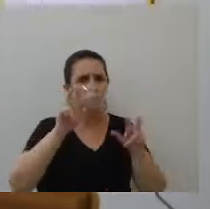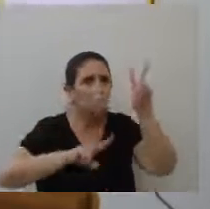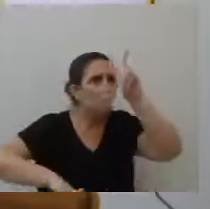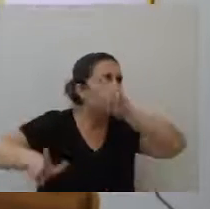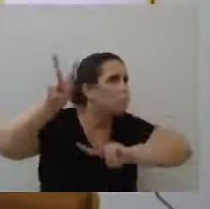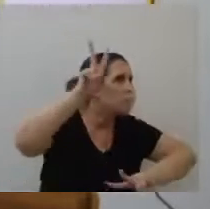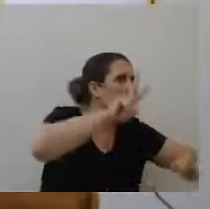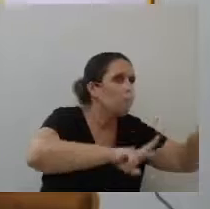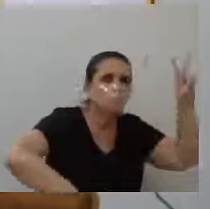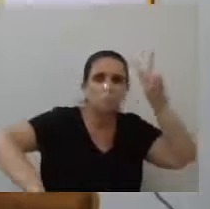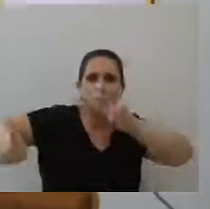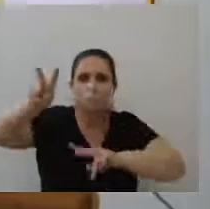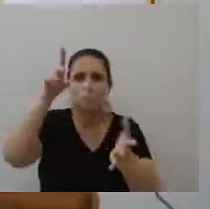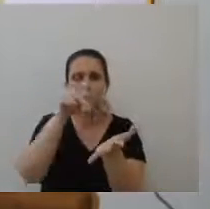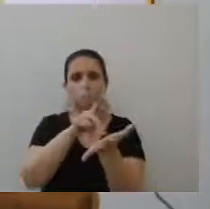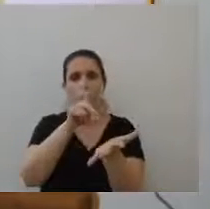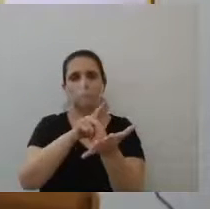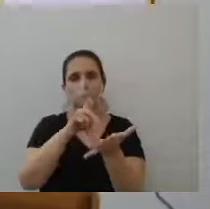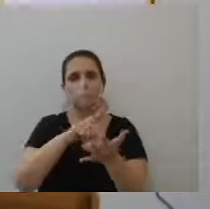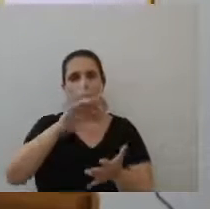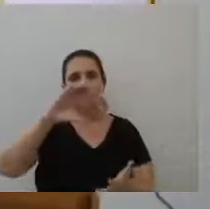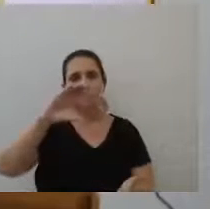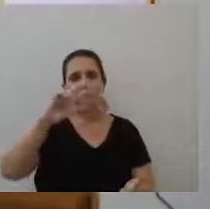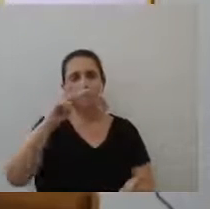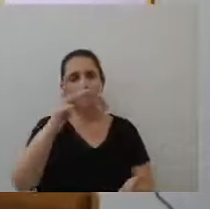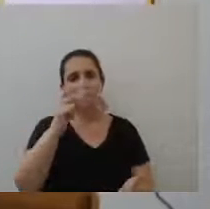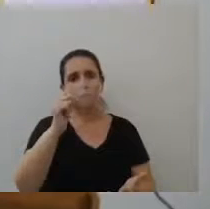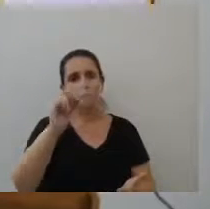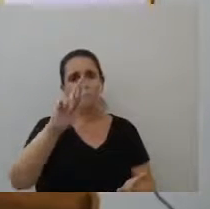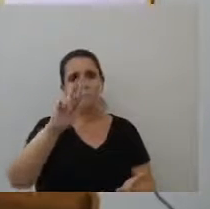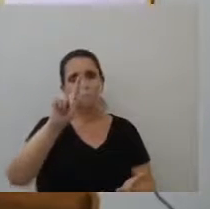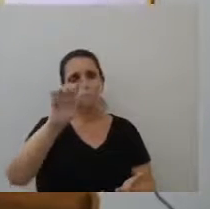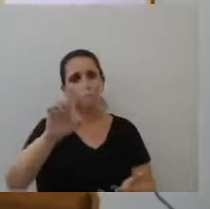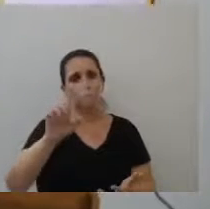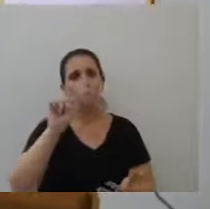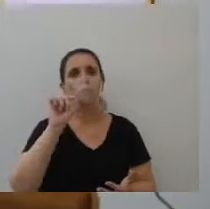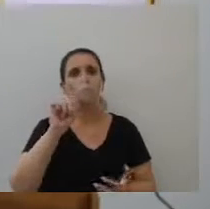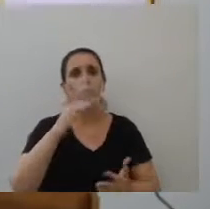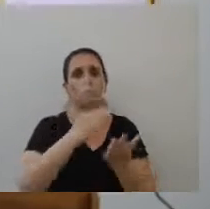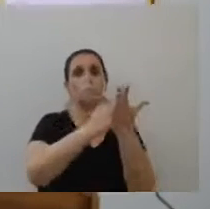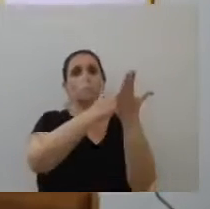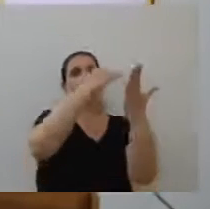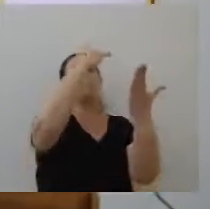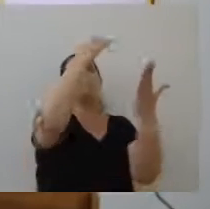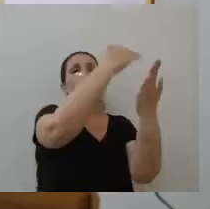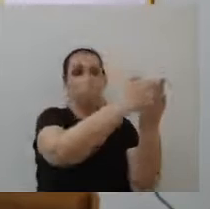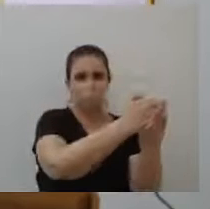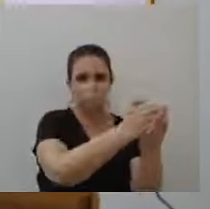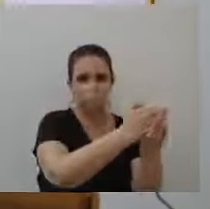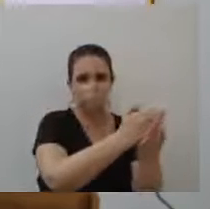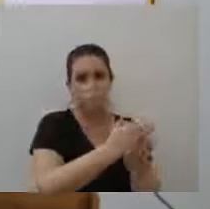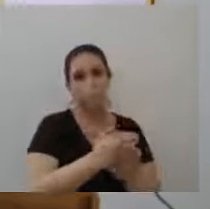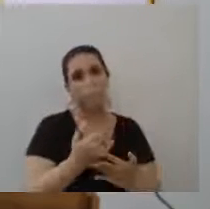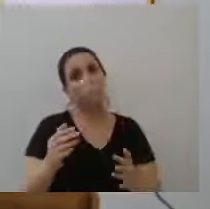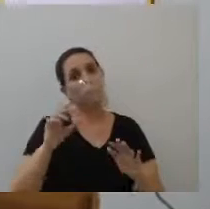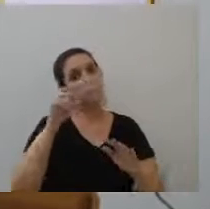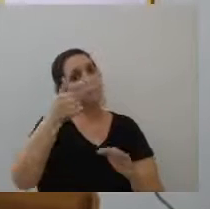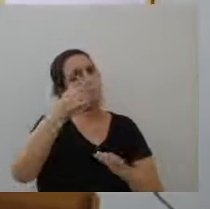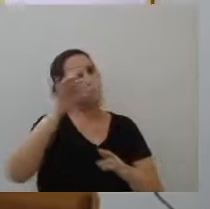aquela informação, às vezes inverídica, às vezes não verdadeira, aquela